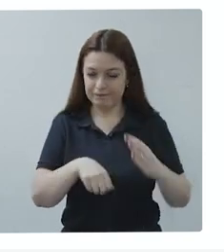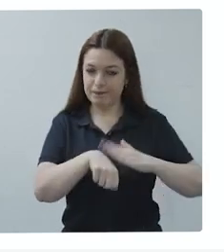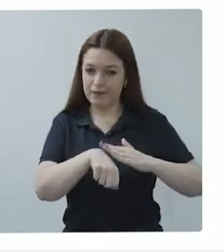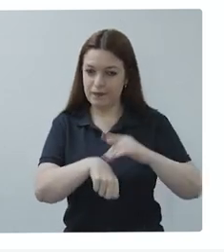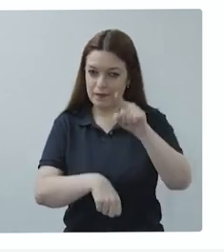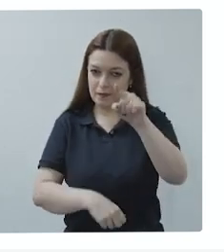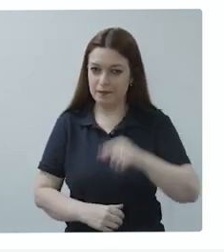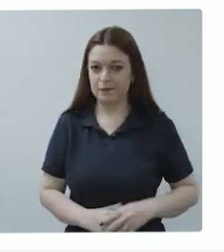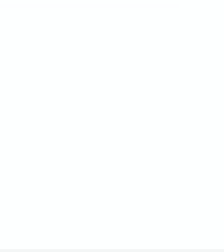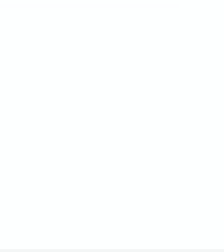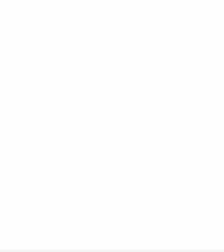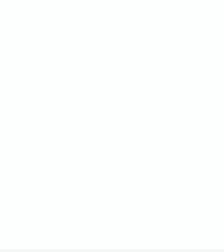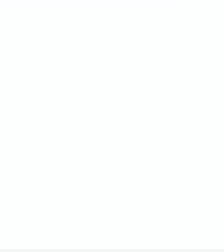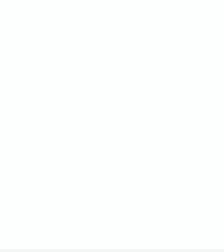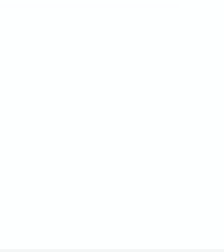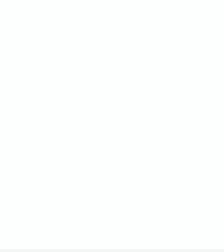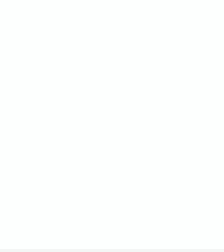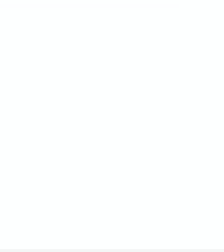para vocês.